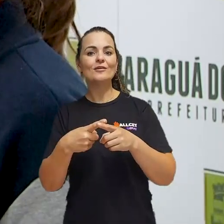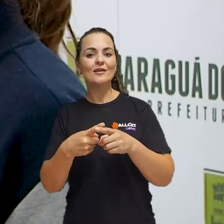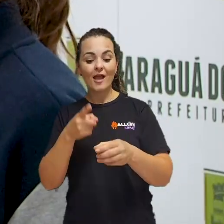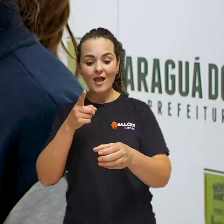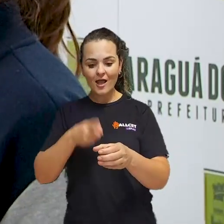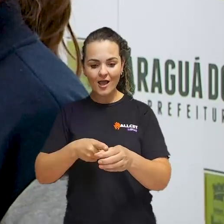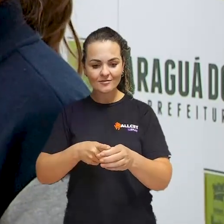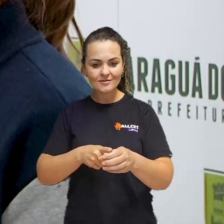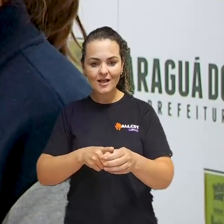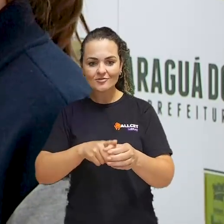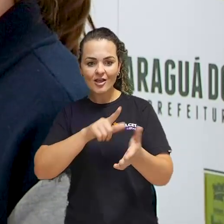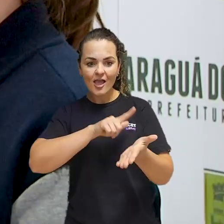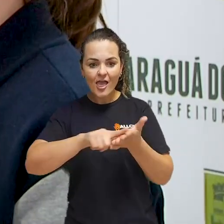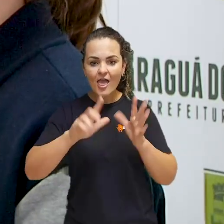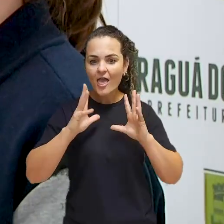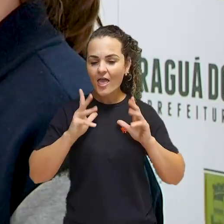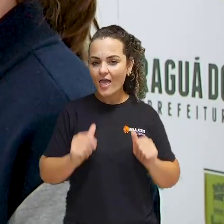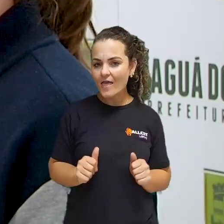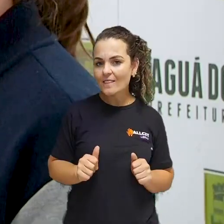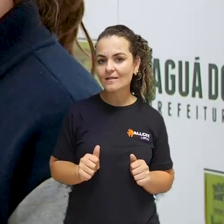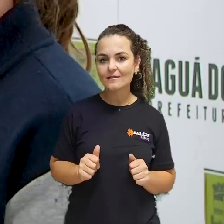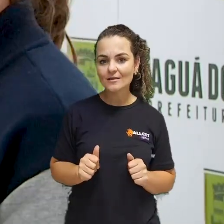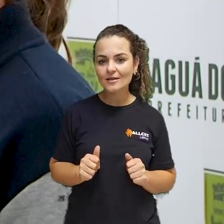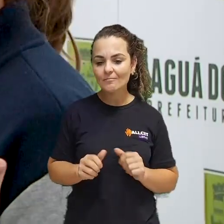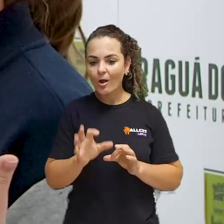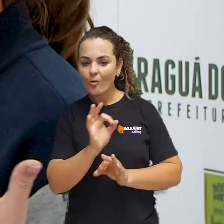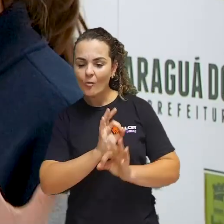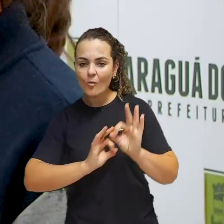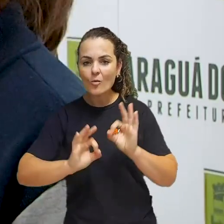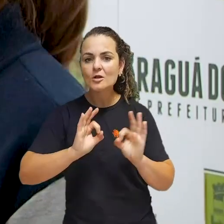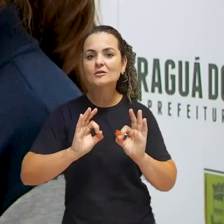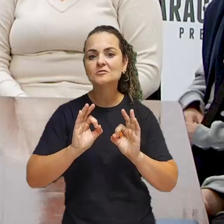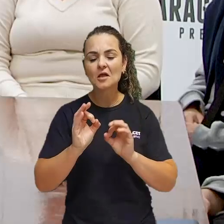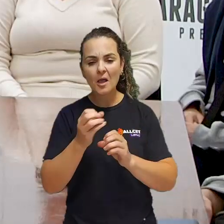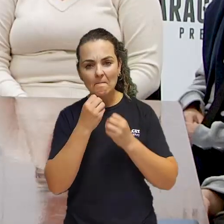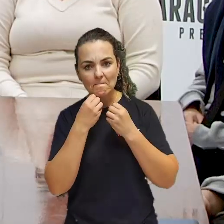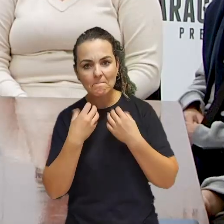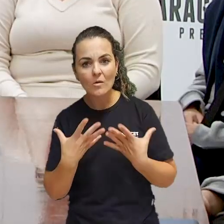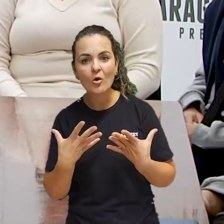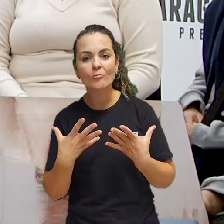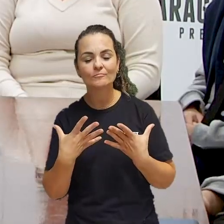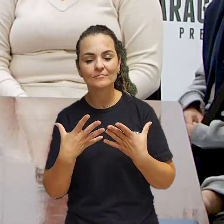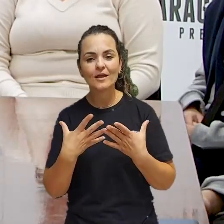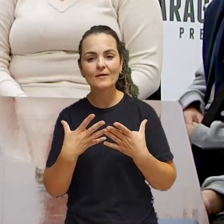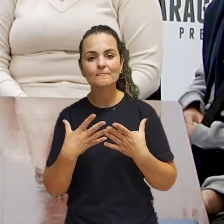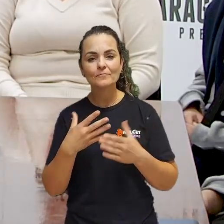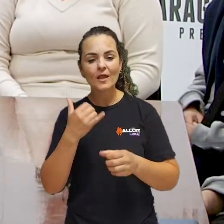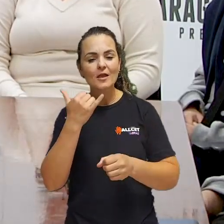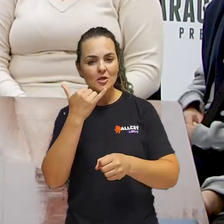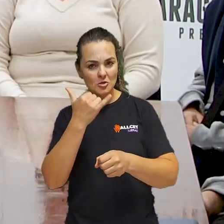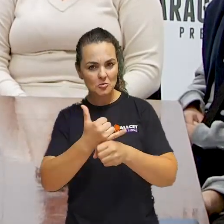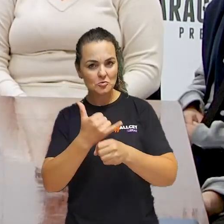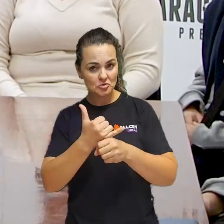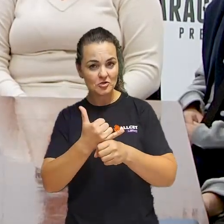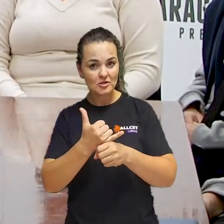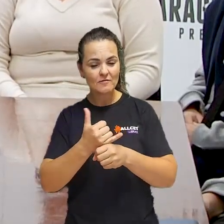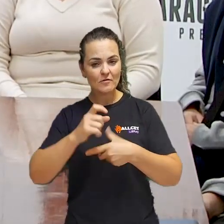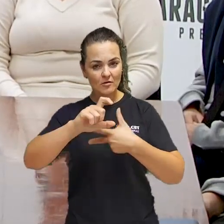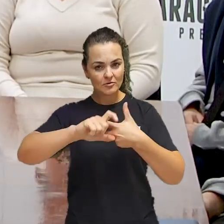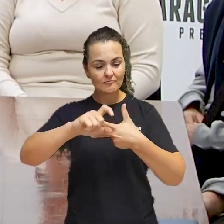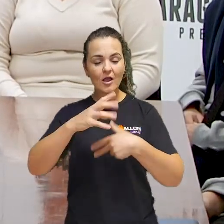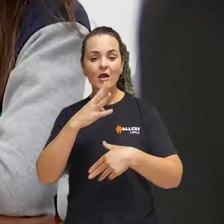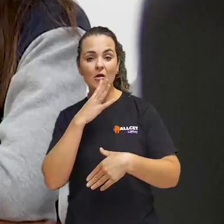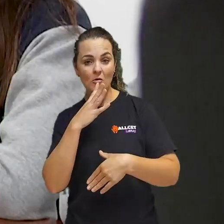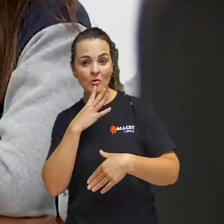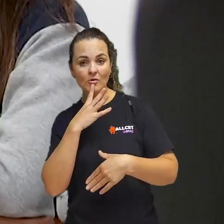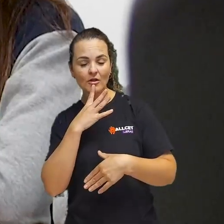vi que eu tenho que valorizar mais pela limpeza dela, manutenção e essas coisas. Além de conhecerem melhor o chefe do Poder